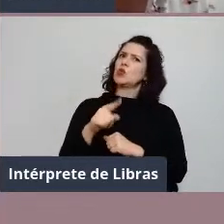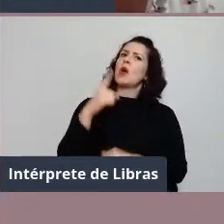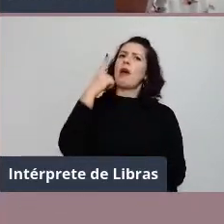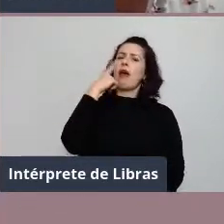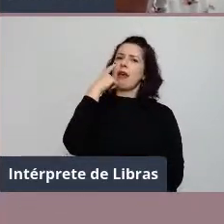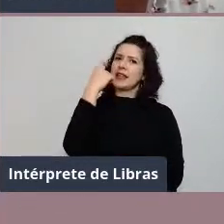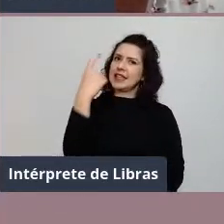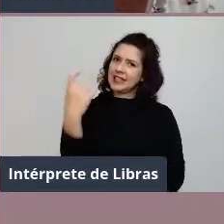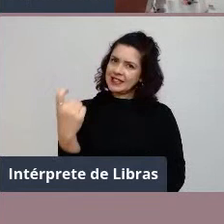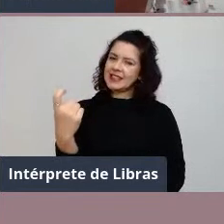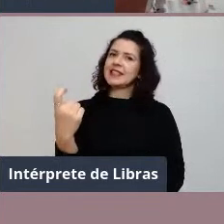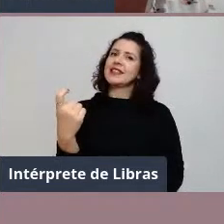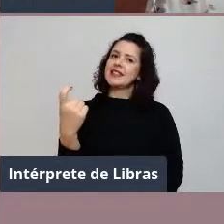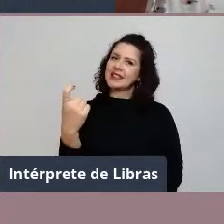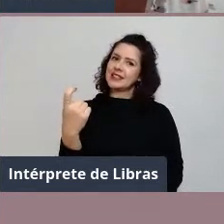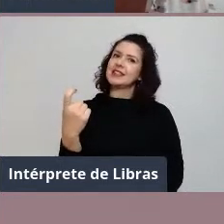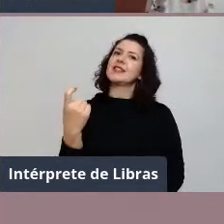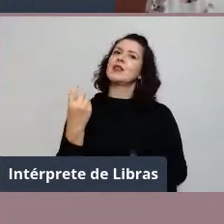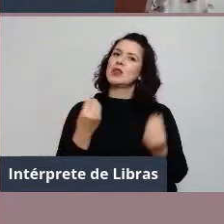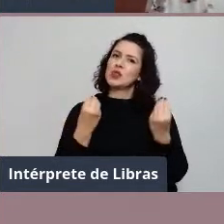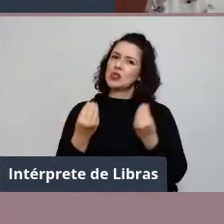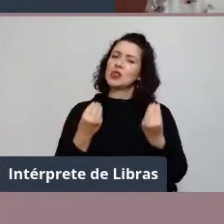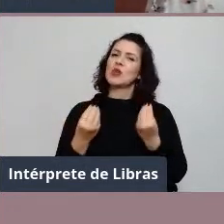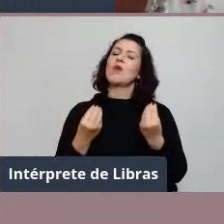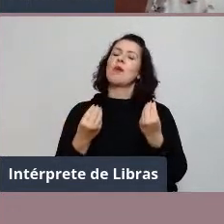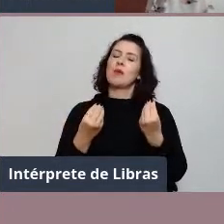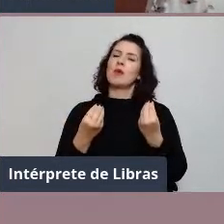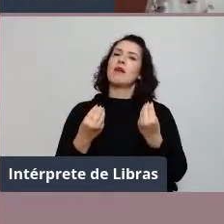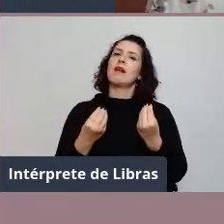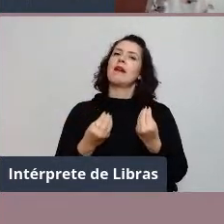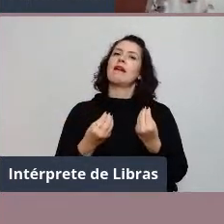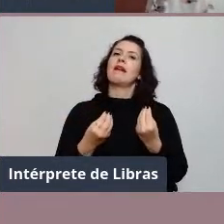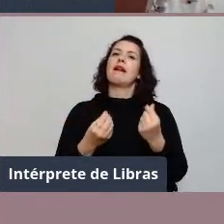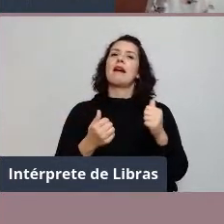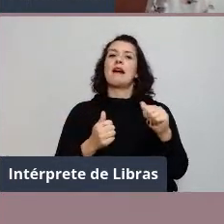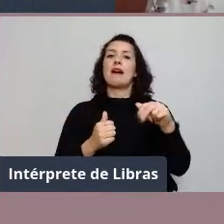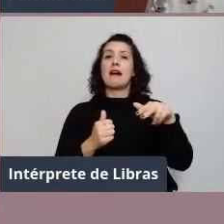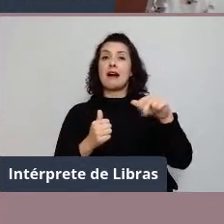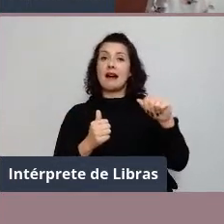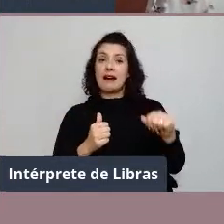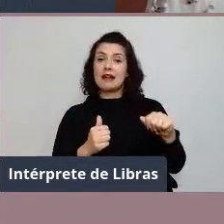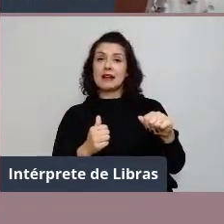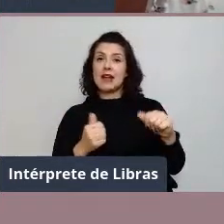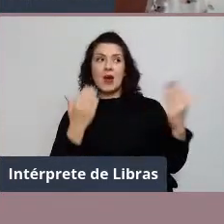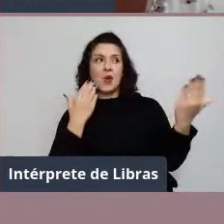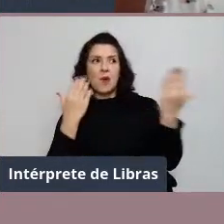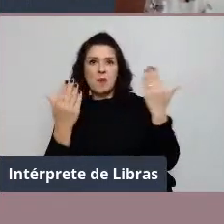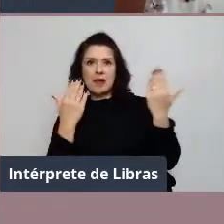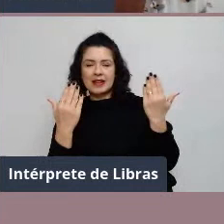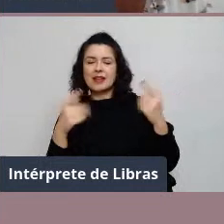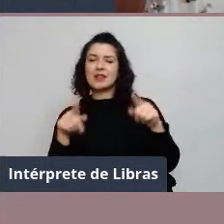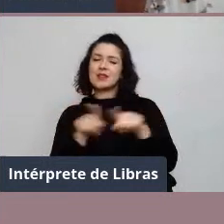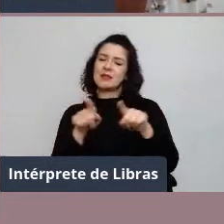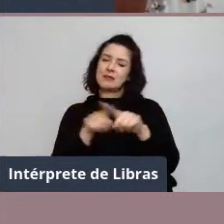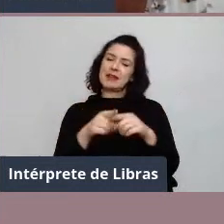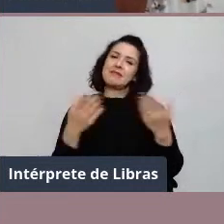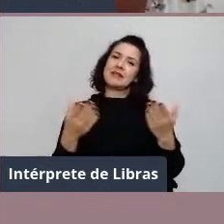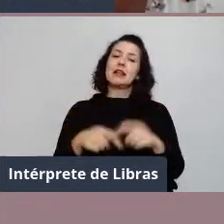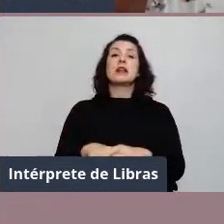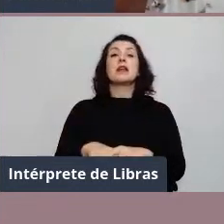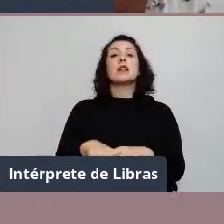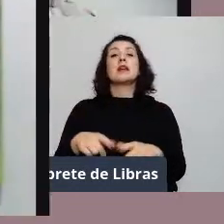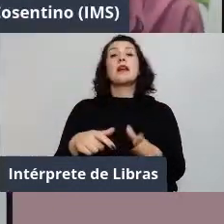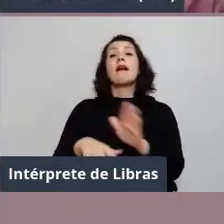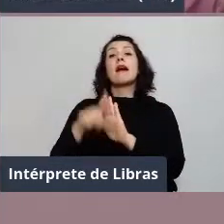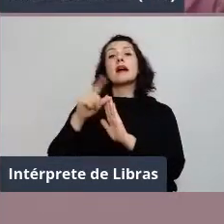faz ao relato da Ana Maria. E queria só lembrar de você se autodescrever, Paloma, antes de